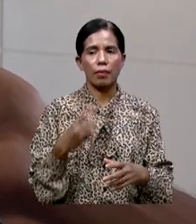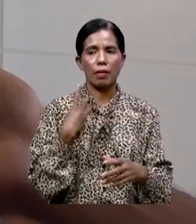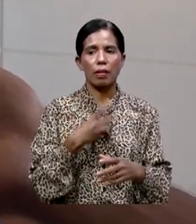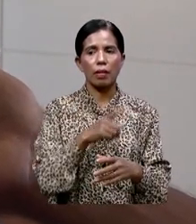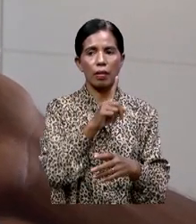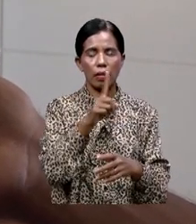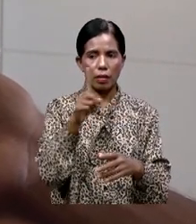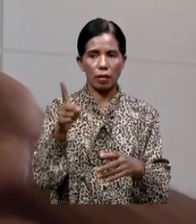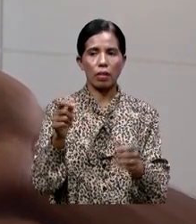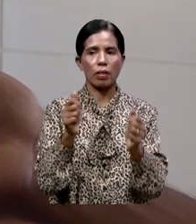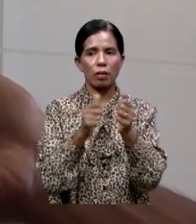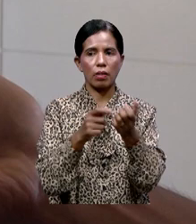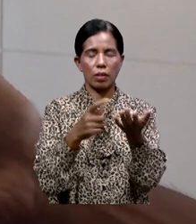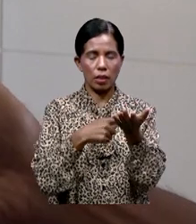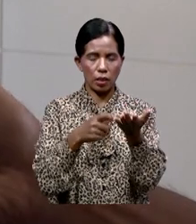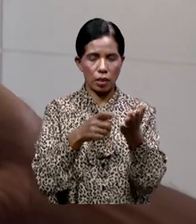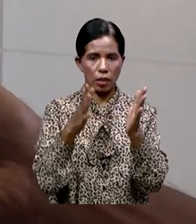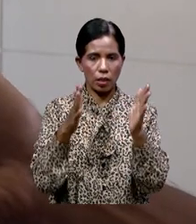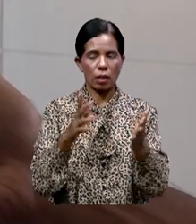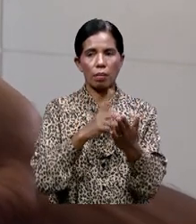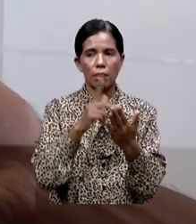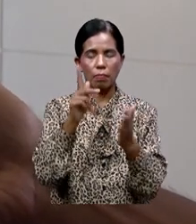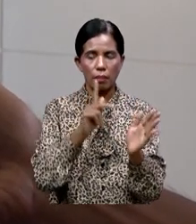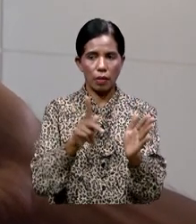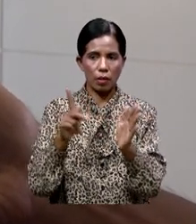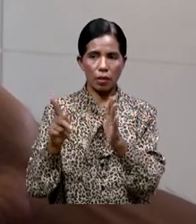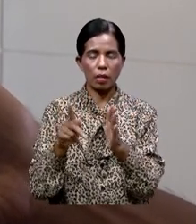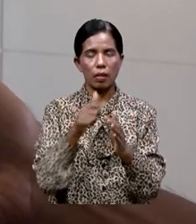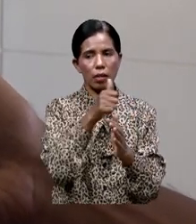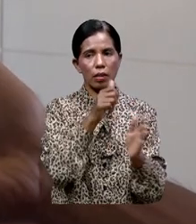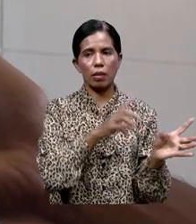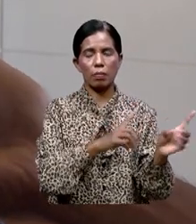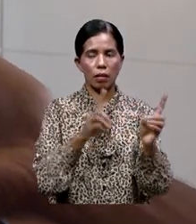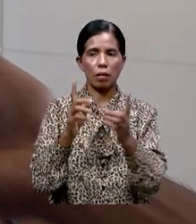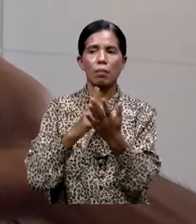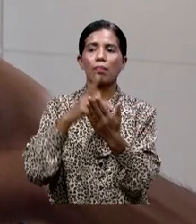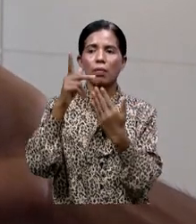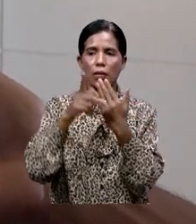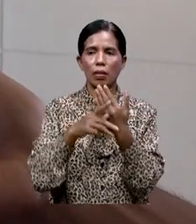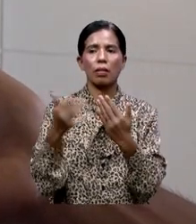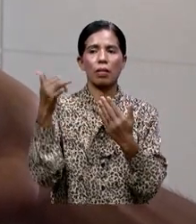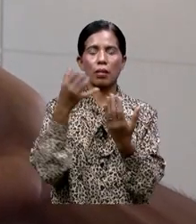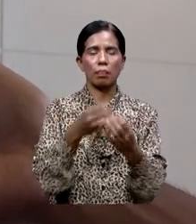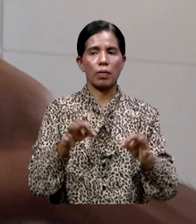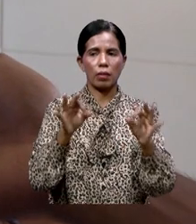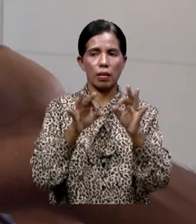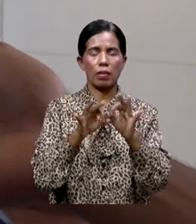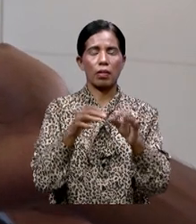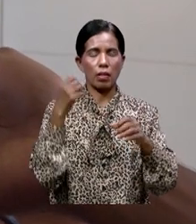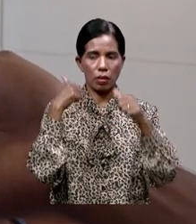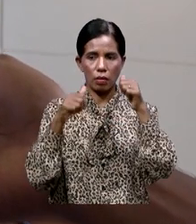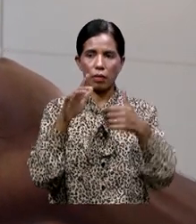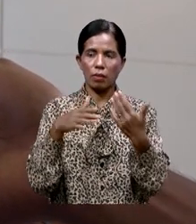ide-ide com o texto plano estratégia, ide-ide que se implementa nia programa sira, nia prioridade sira, não nia atividade